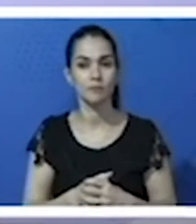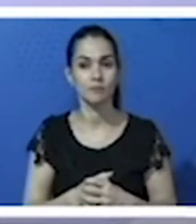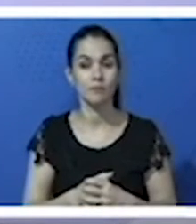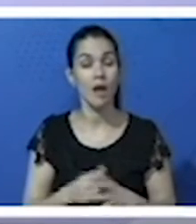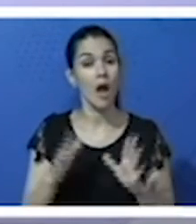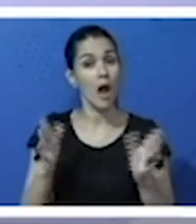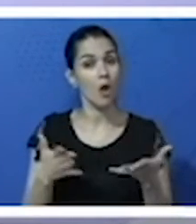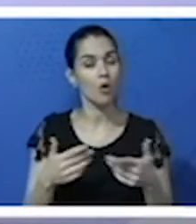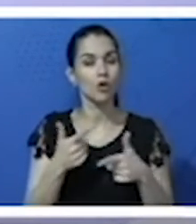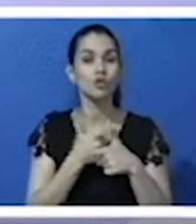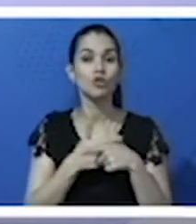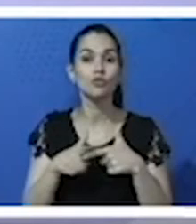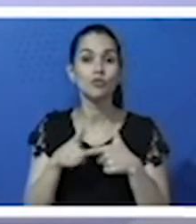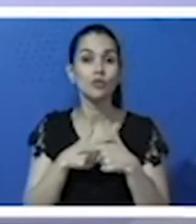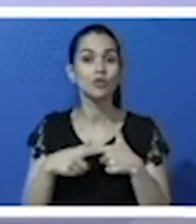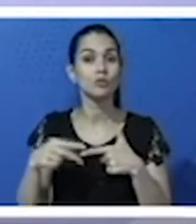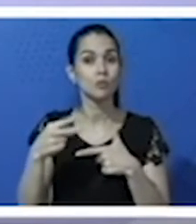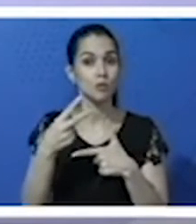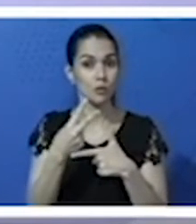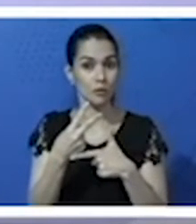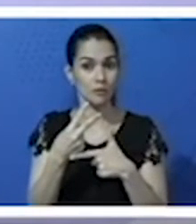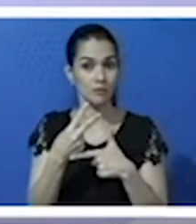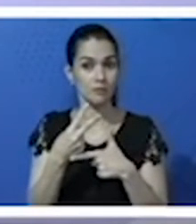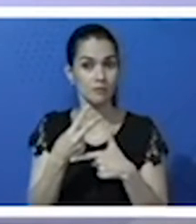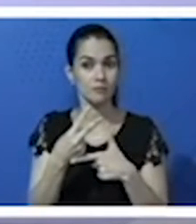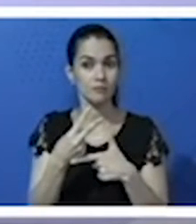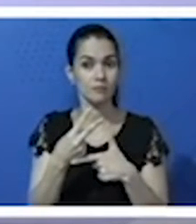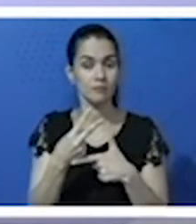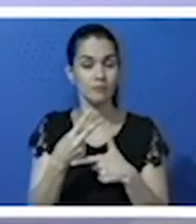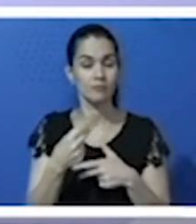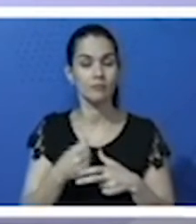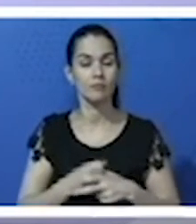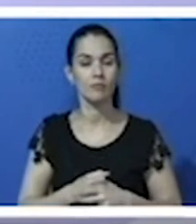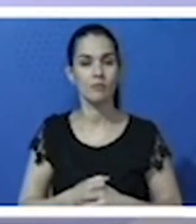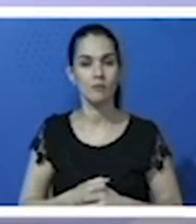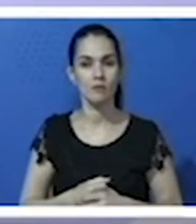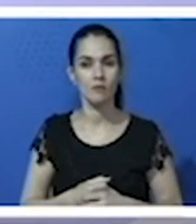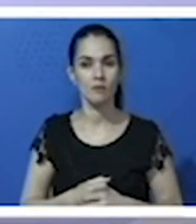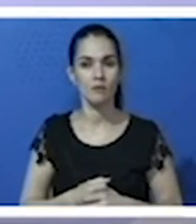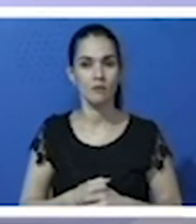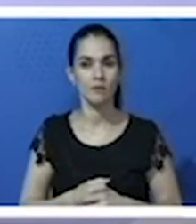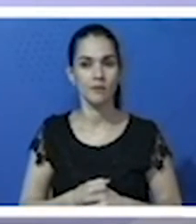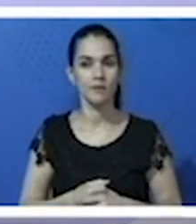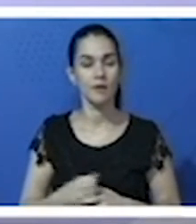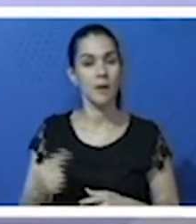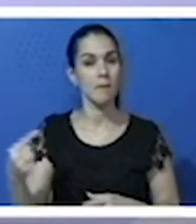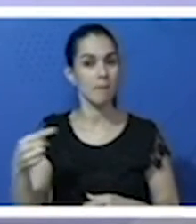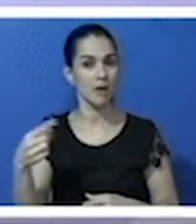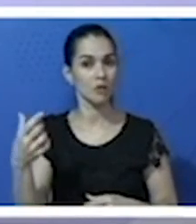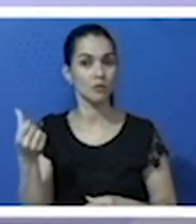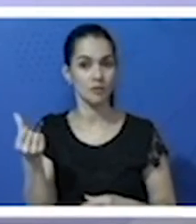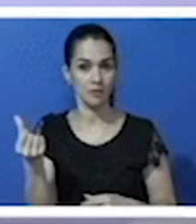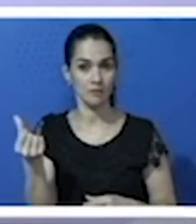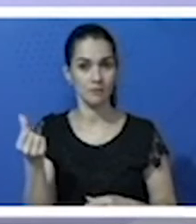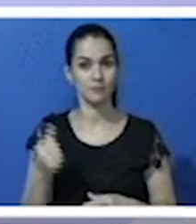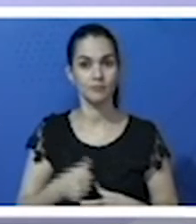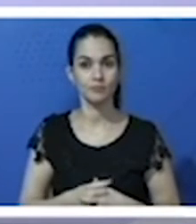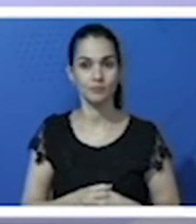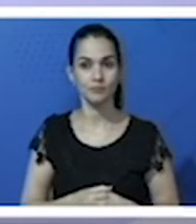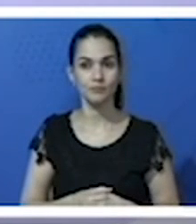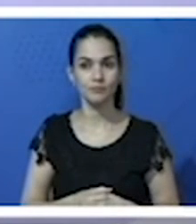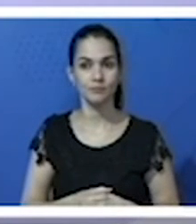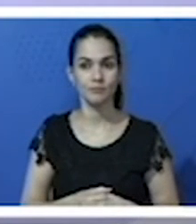uma conta de dividir. Menos com mais do 2, que não tem sinal é mais, dá menos 6.